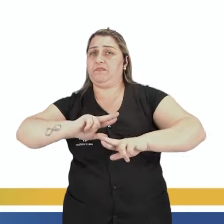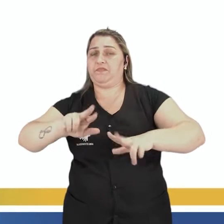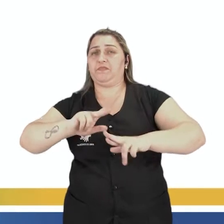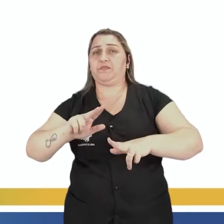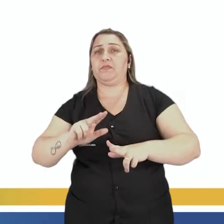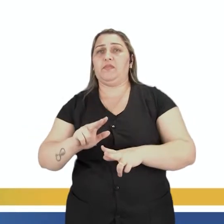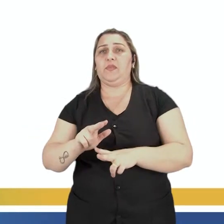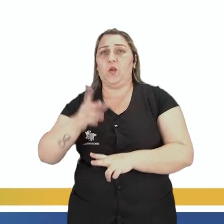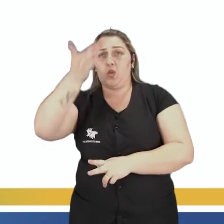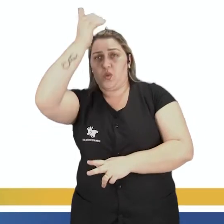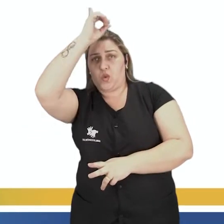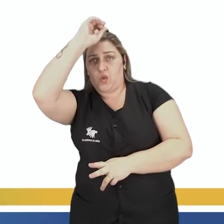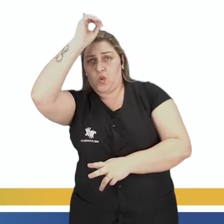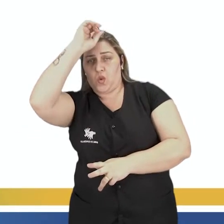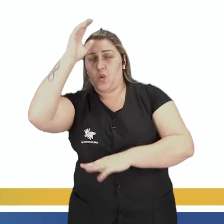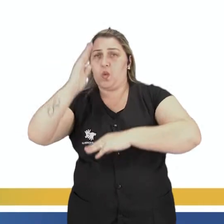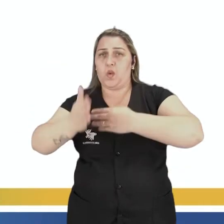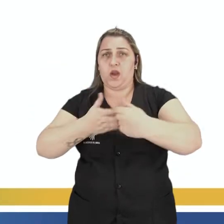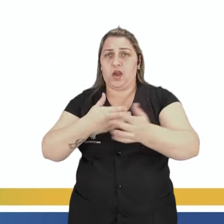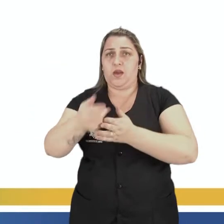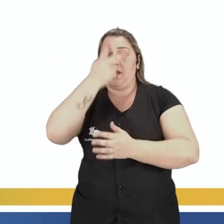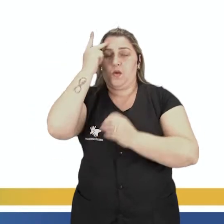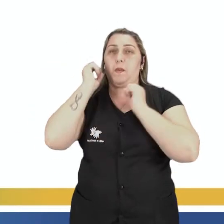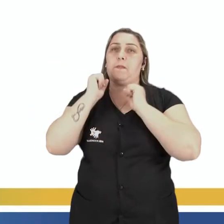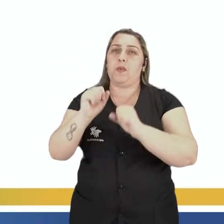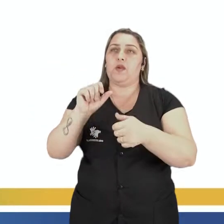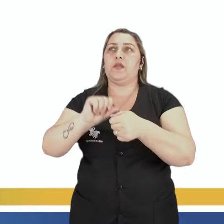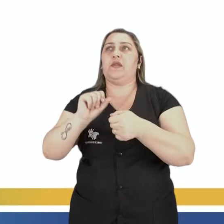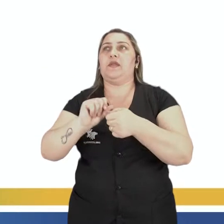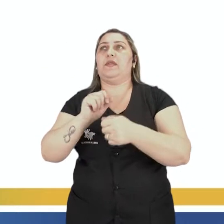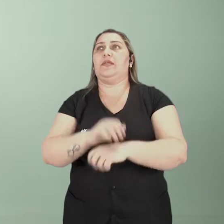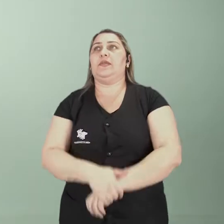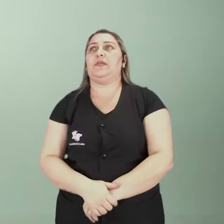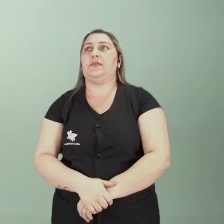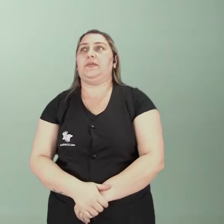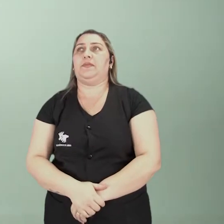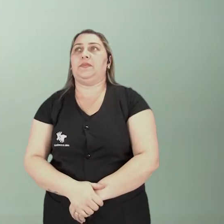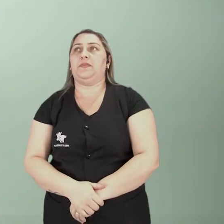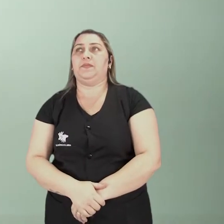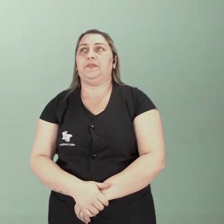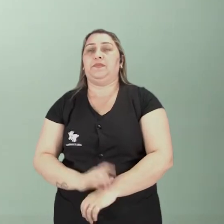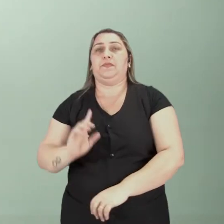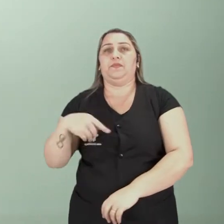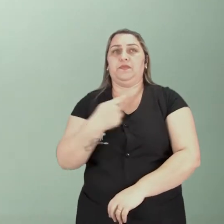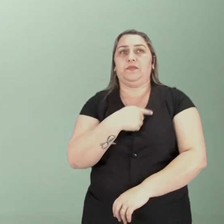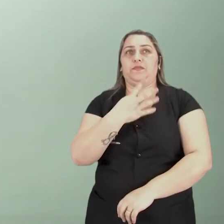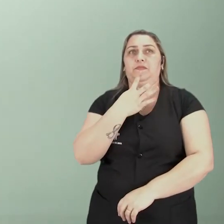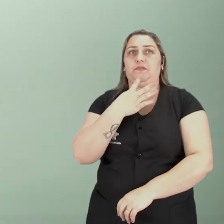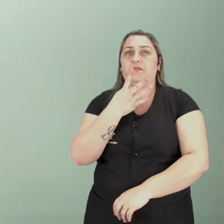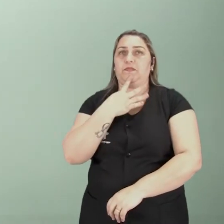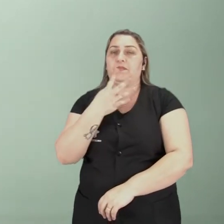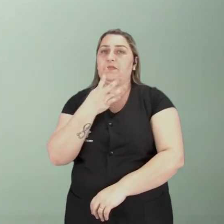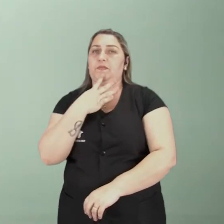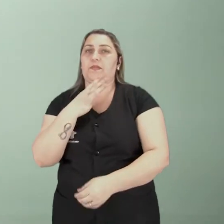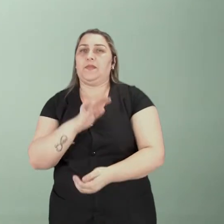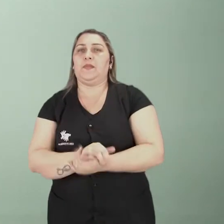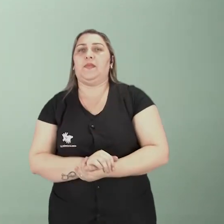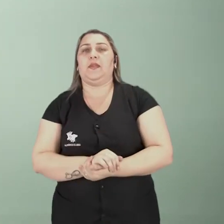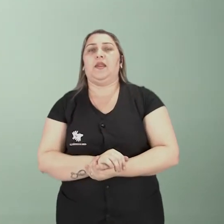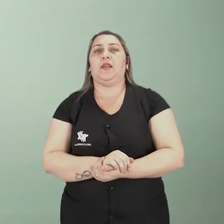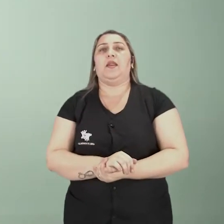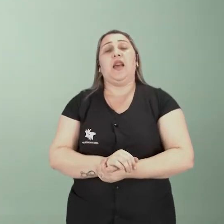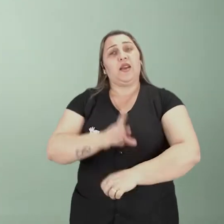com o talento, qualquer pessoa pode fazer teatro. Volte aqui comigo. Nós conhecemos agora um pouco sobre